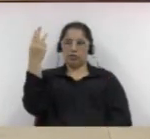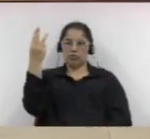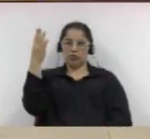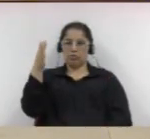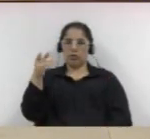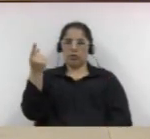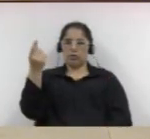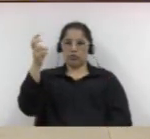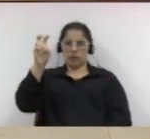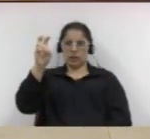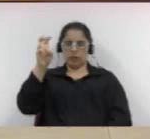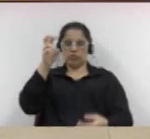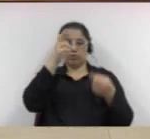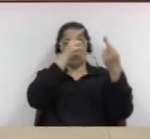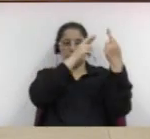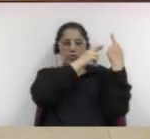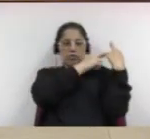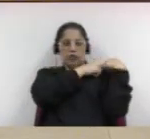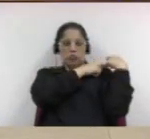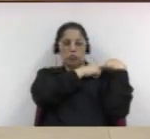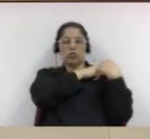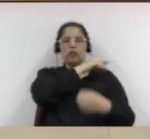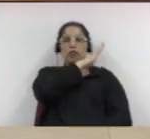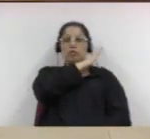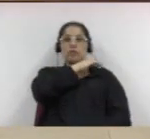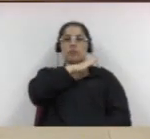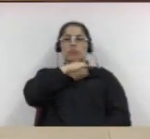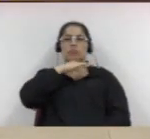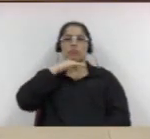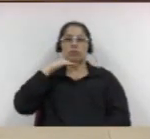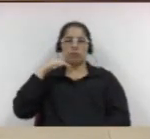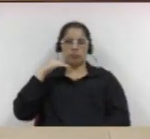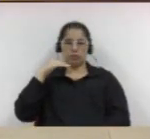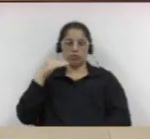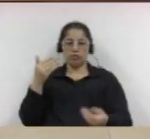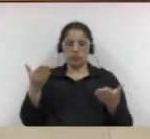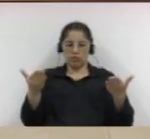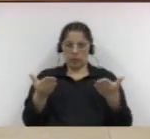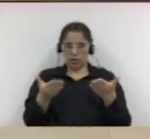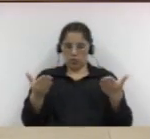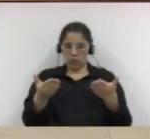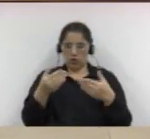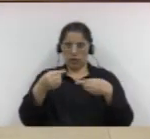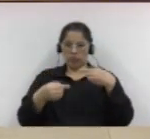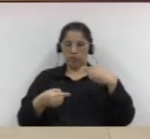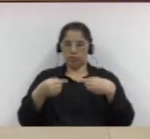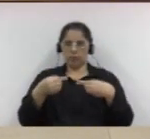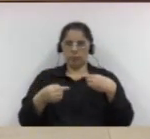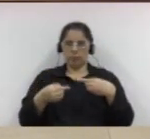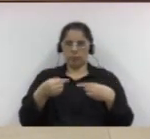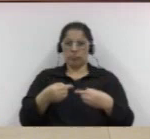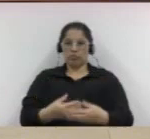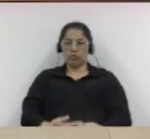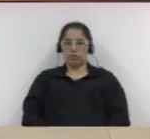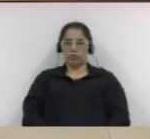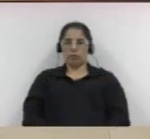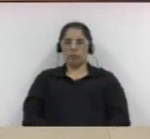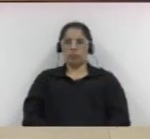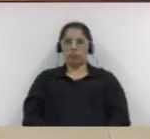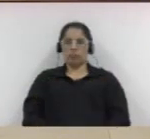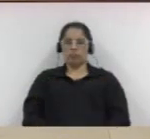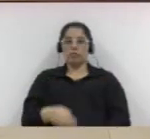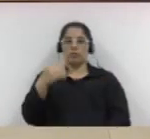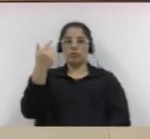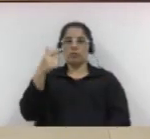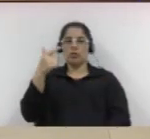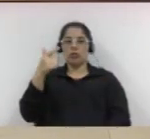843/2015. Autor, vereador Aloísio Marinho de Andrade. O requerimento número 843 em discussão. Não havendo